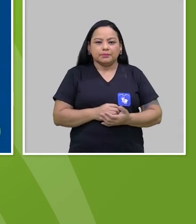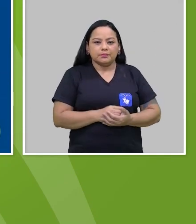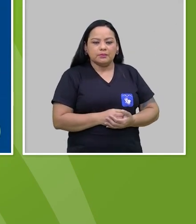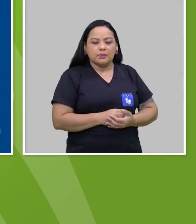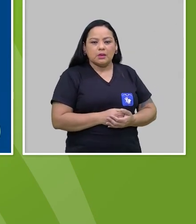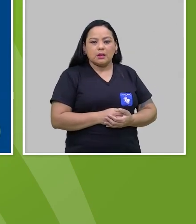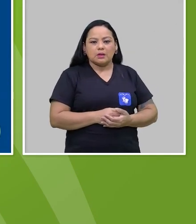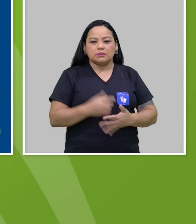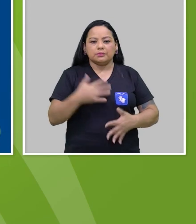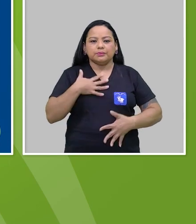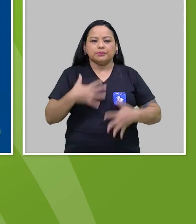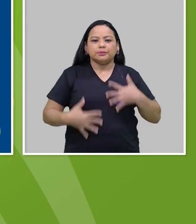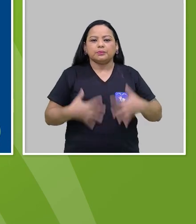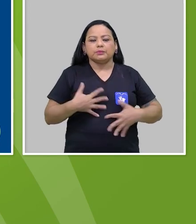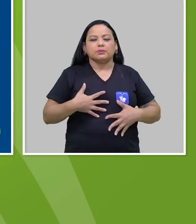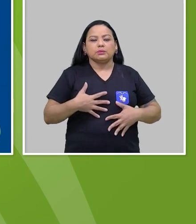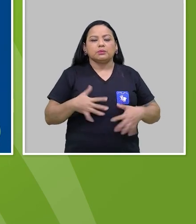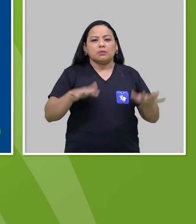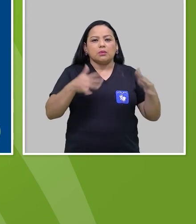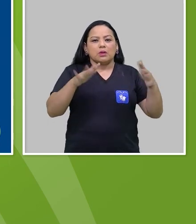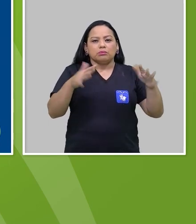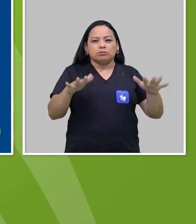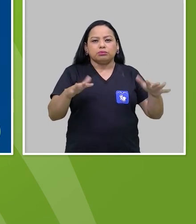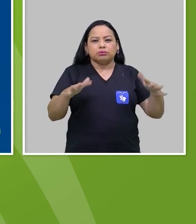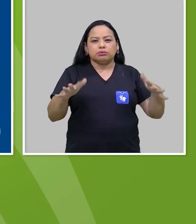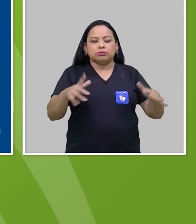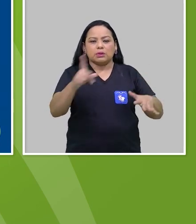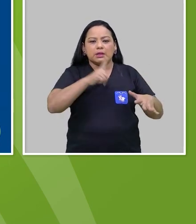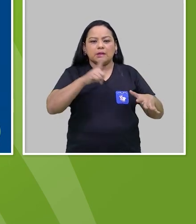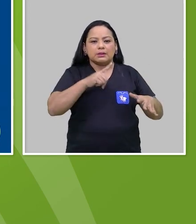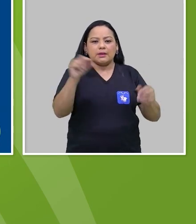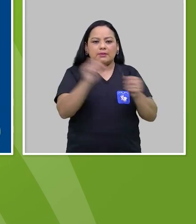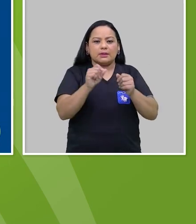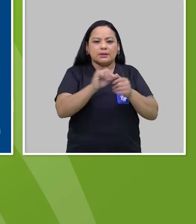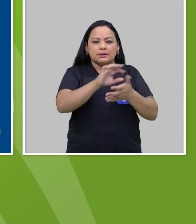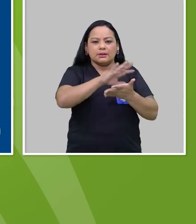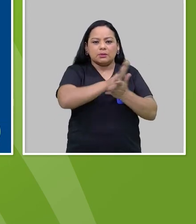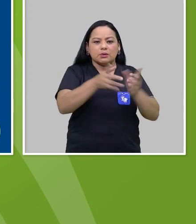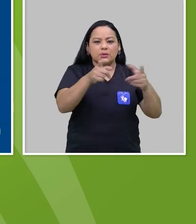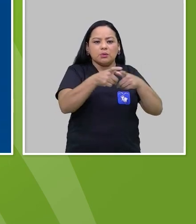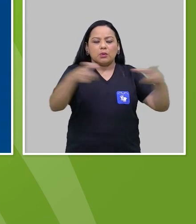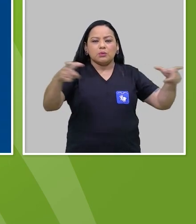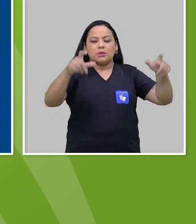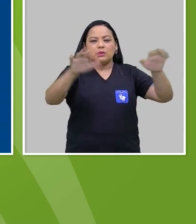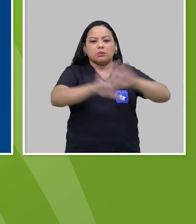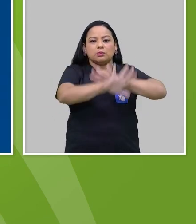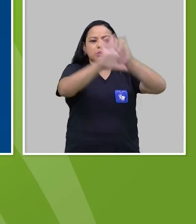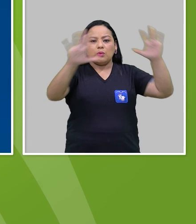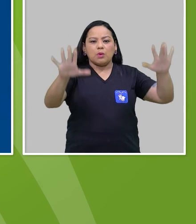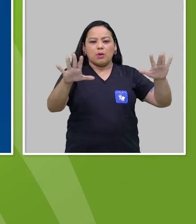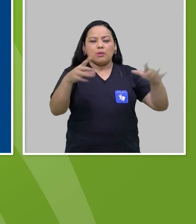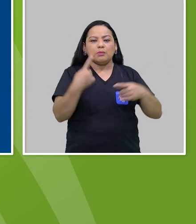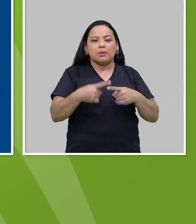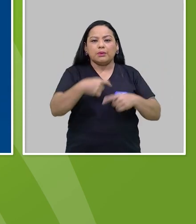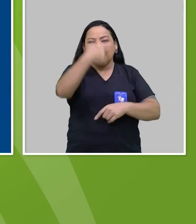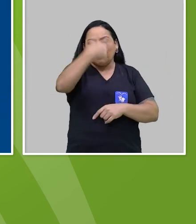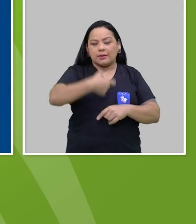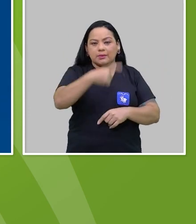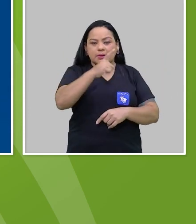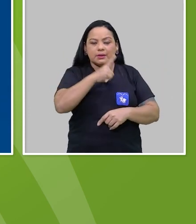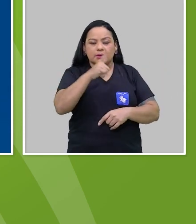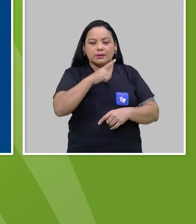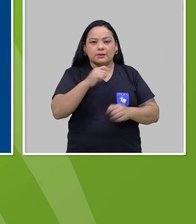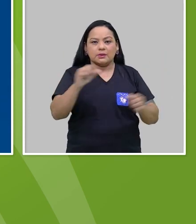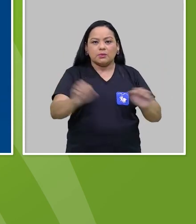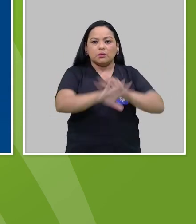corpo que entra em vibração provoca compressões e expansões no ar, porque eu tenho o